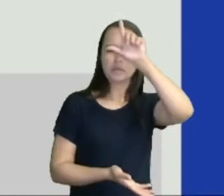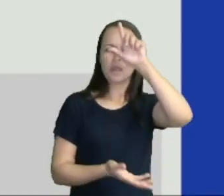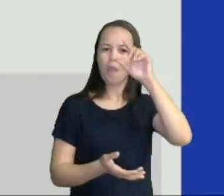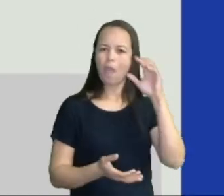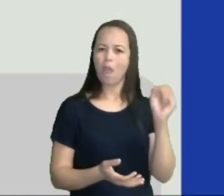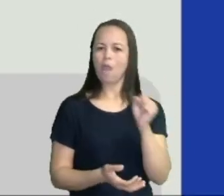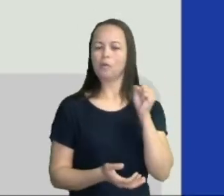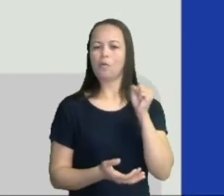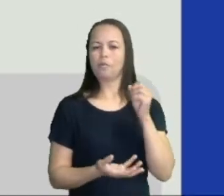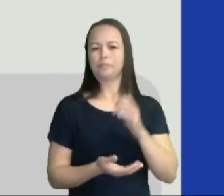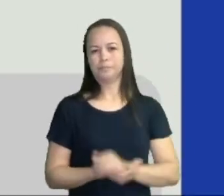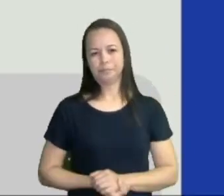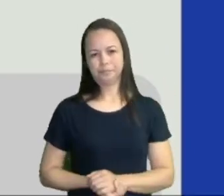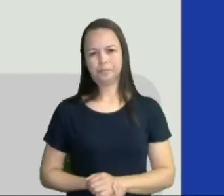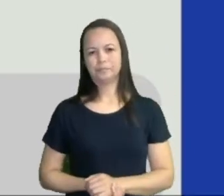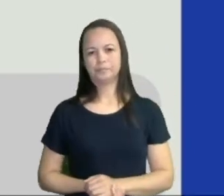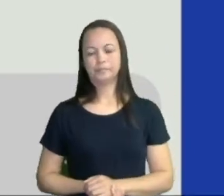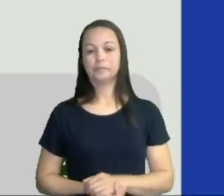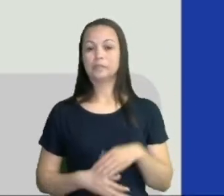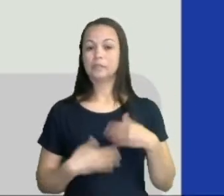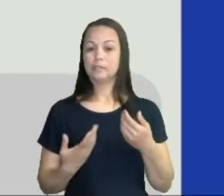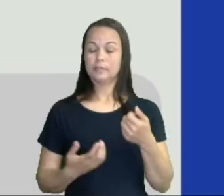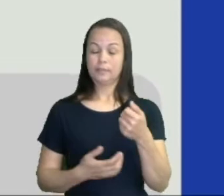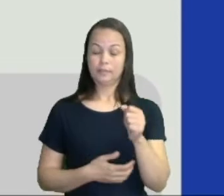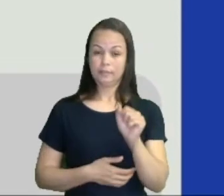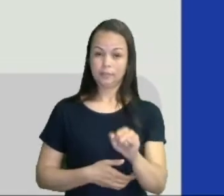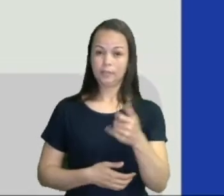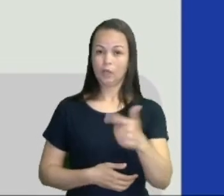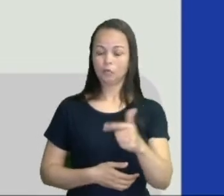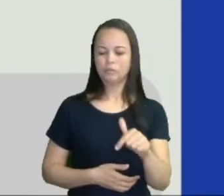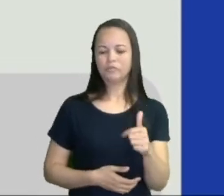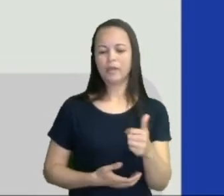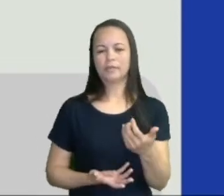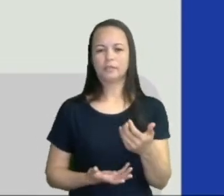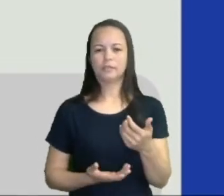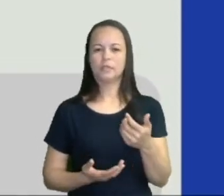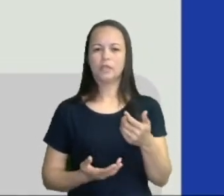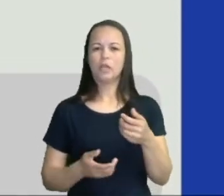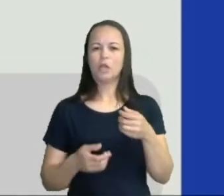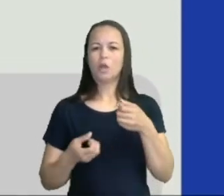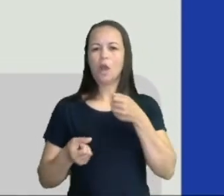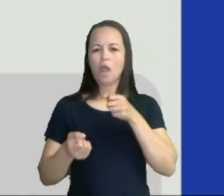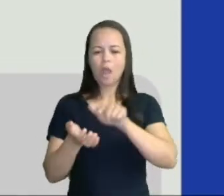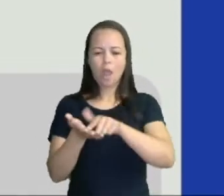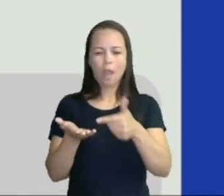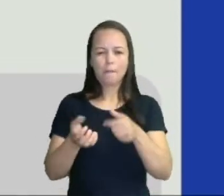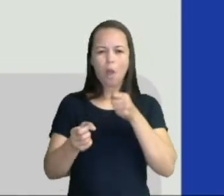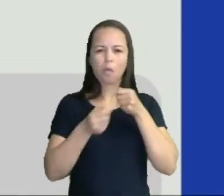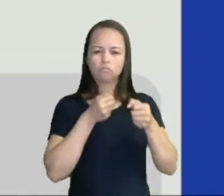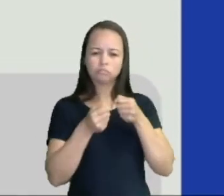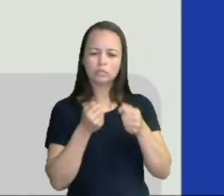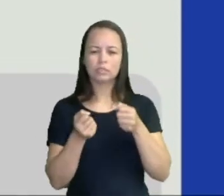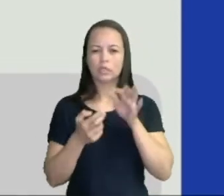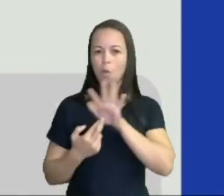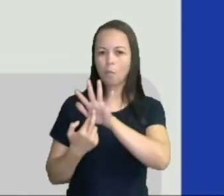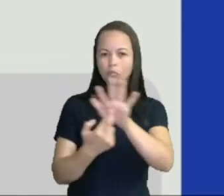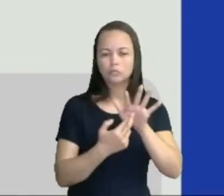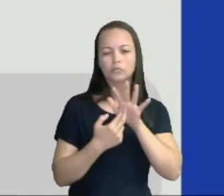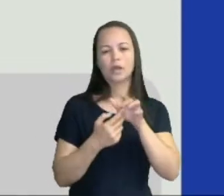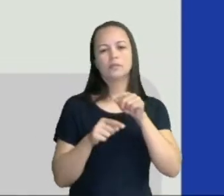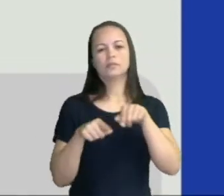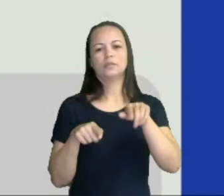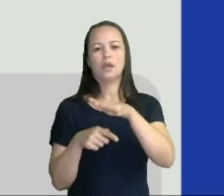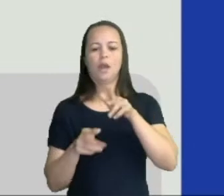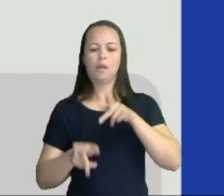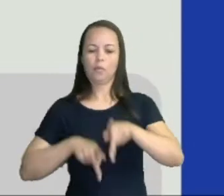seja, se não existia uma imprensa que mostrasse para a população o